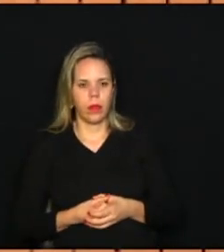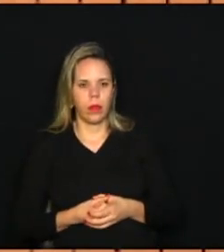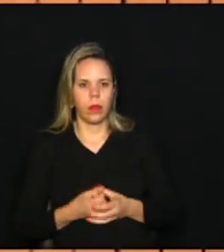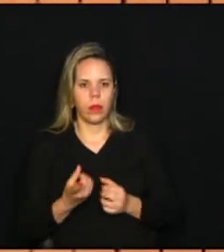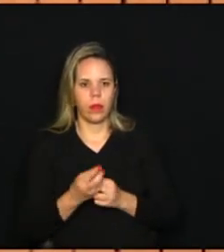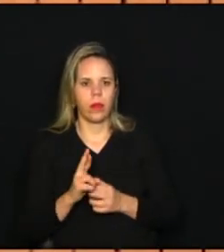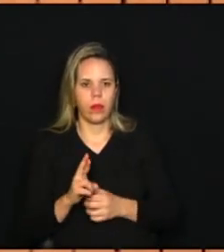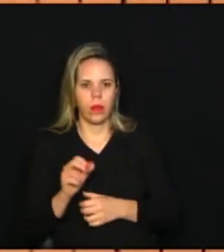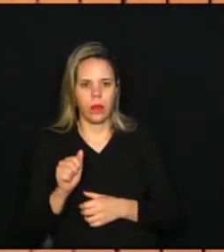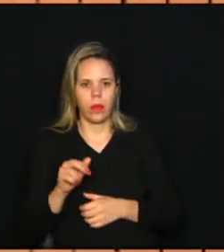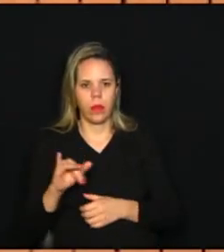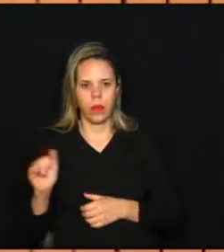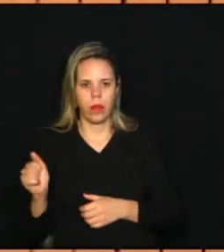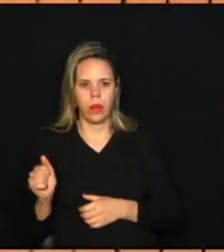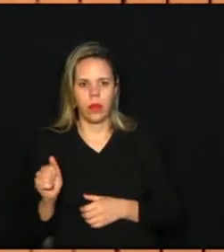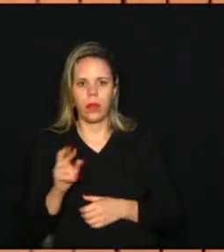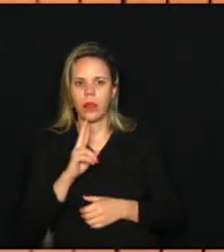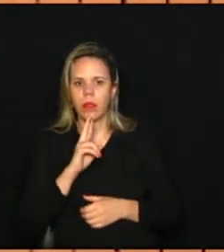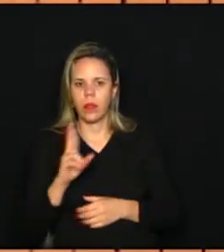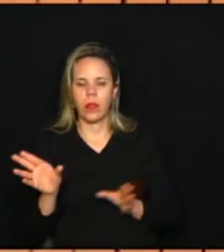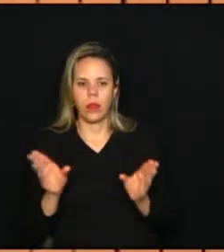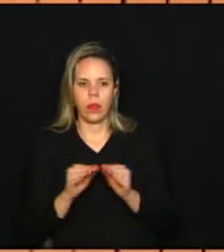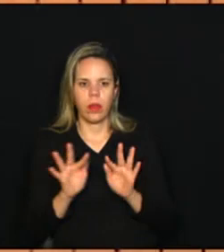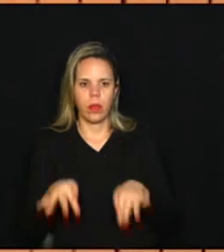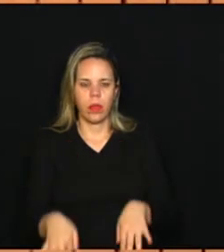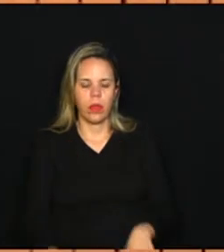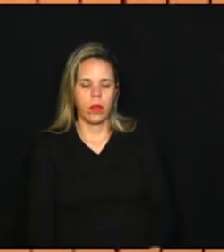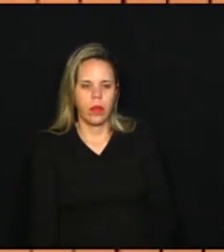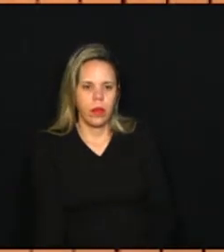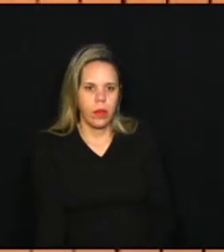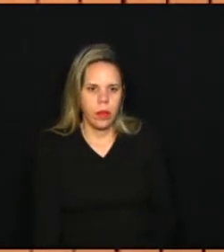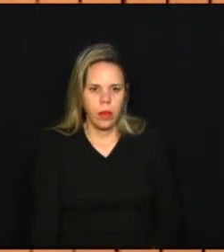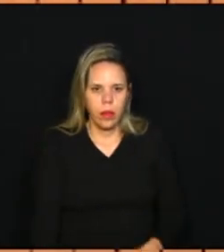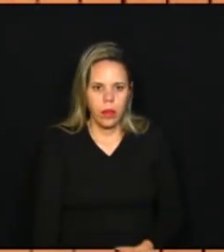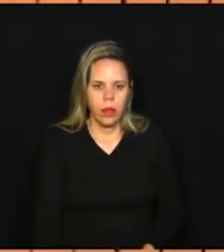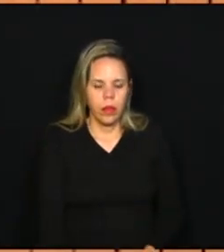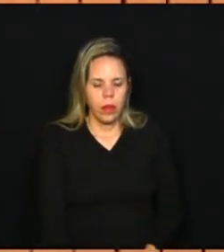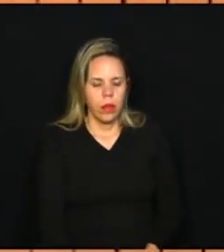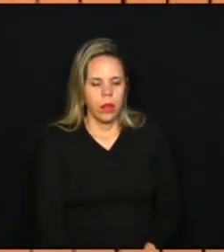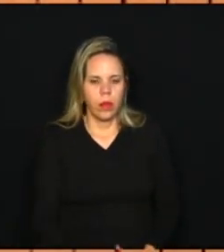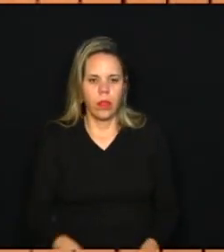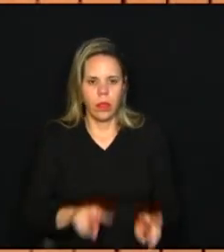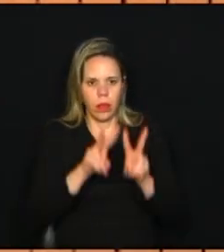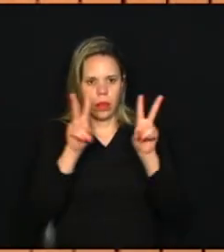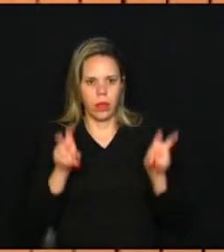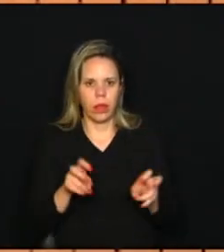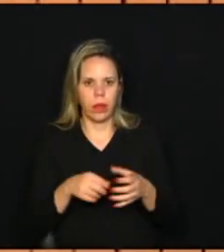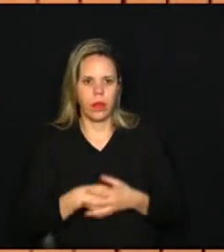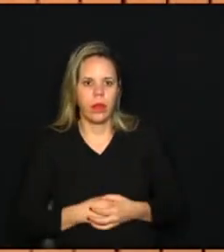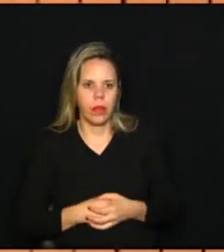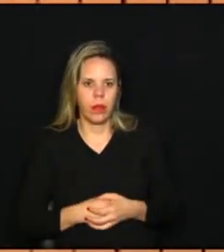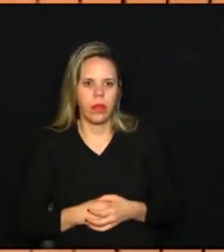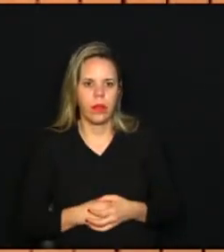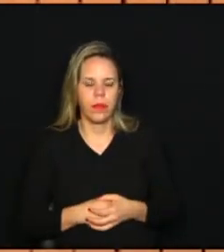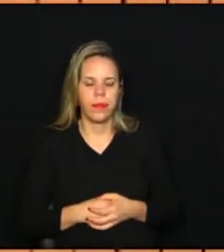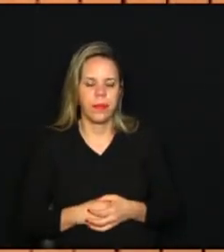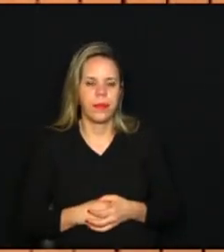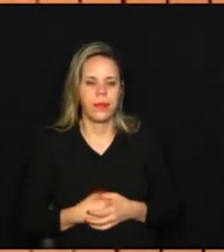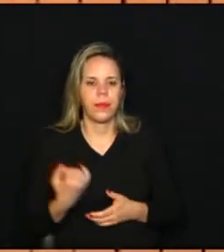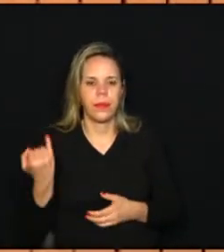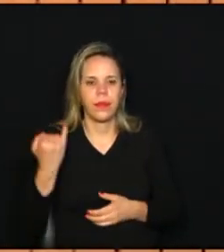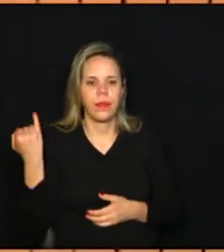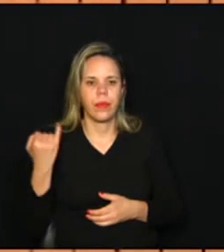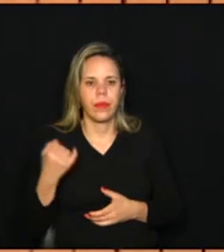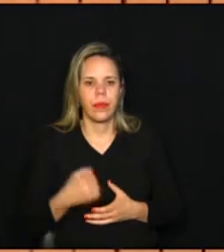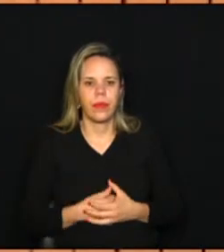Andréia e à doutora Valéria para que elas façam as suas considerações. É um tema né, extremamente